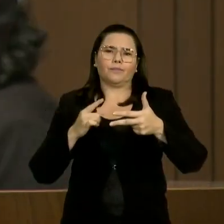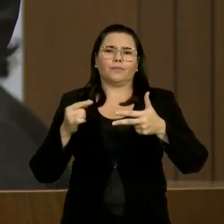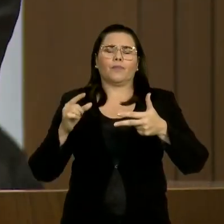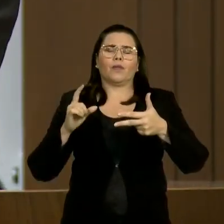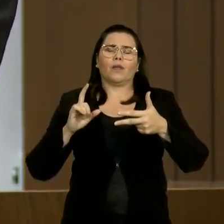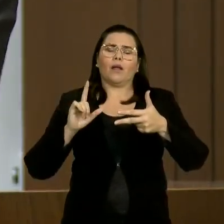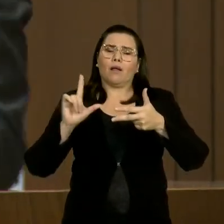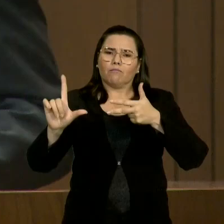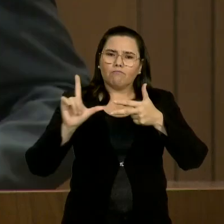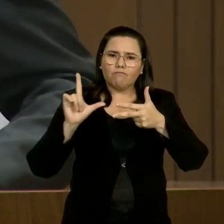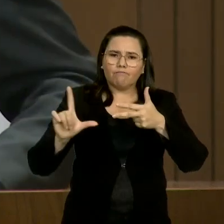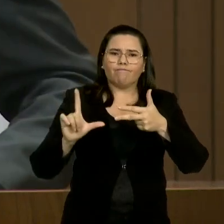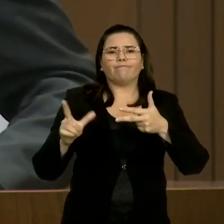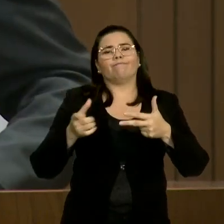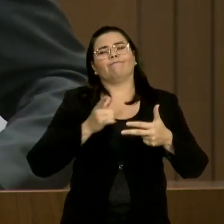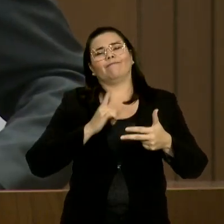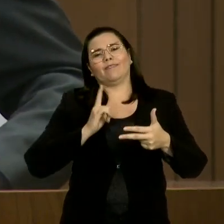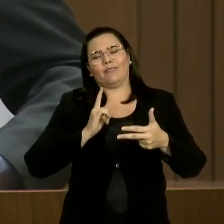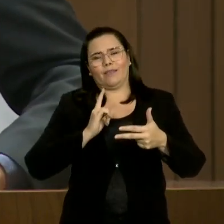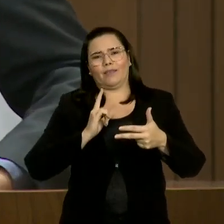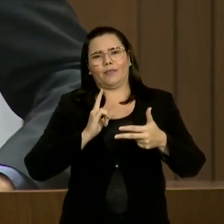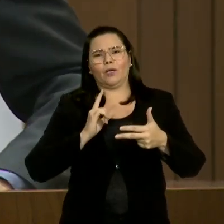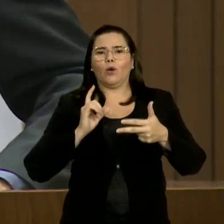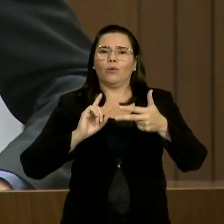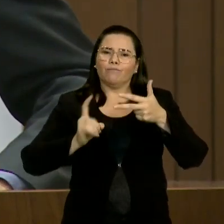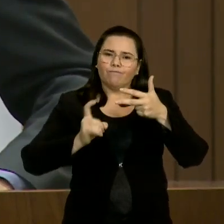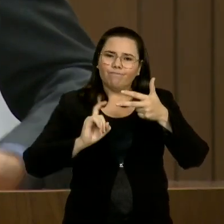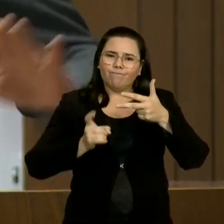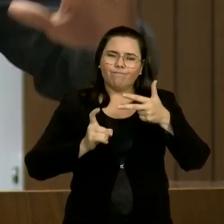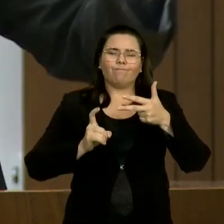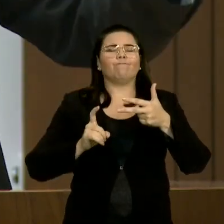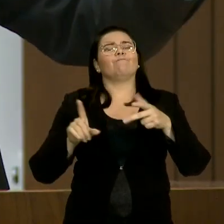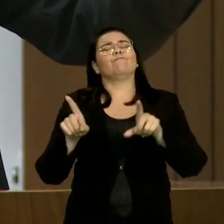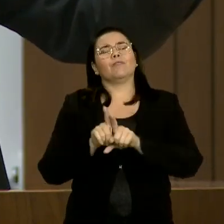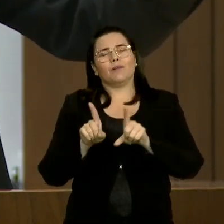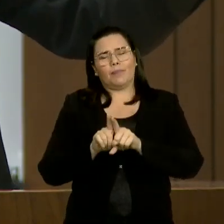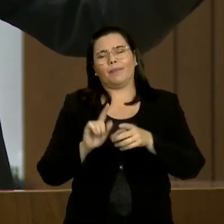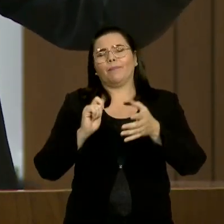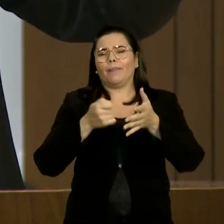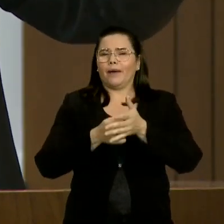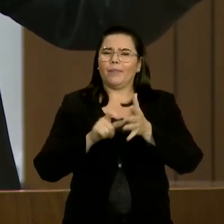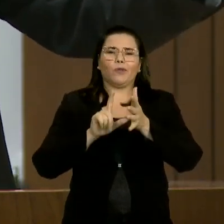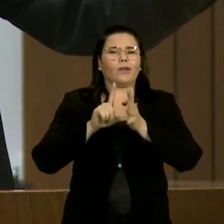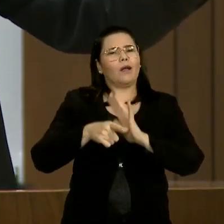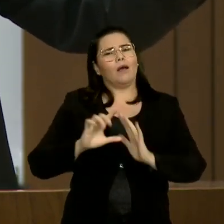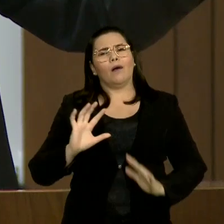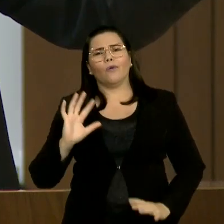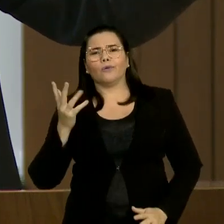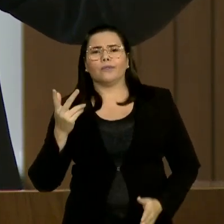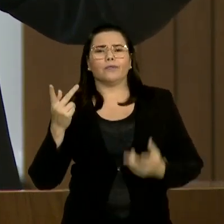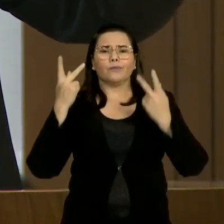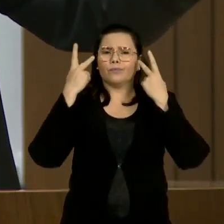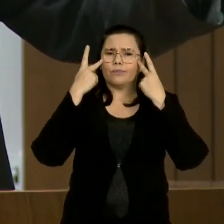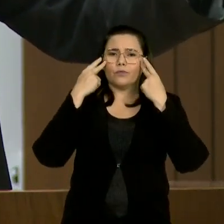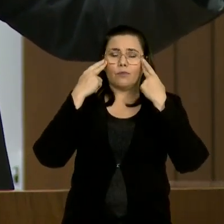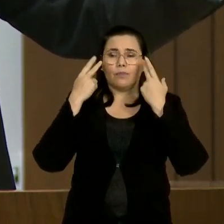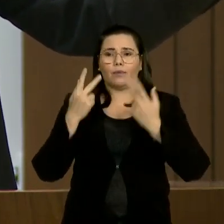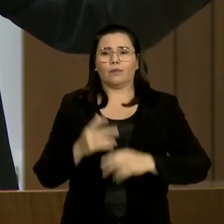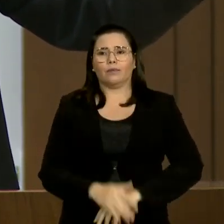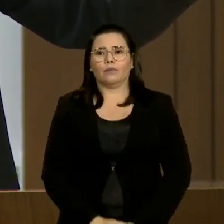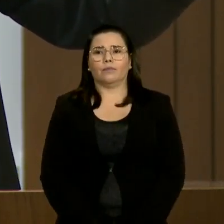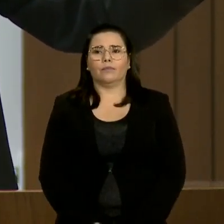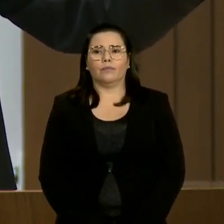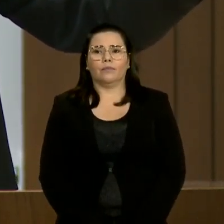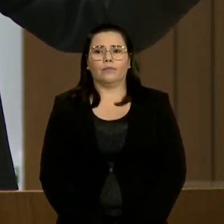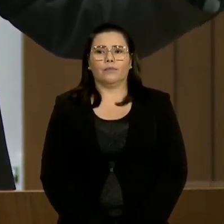Legislativo vai encontrar e o Poder Executivo é muito comum sobretudo após após